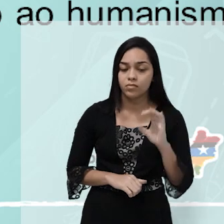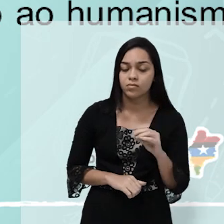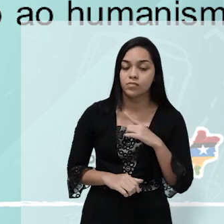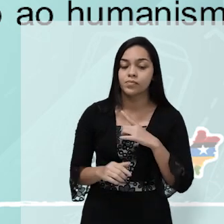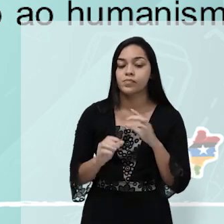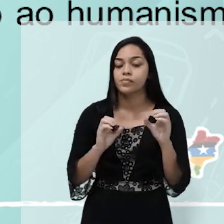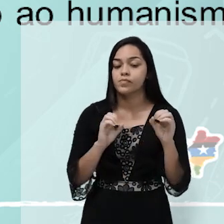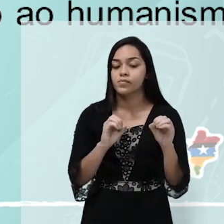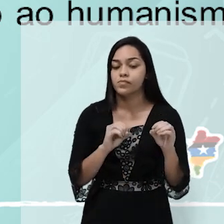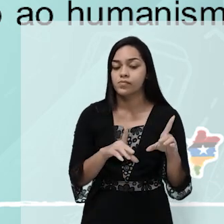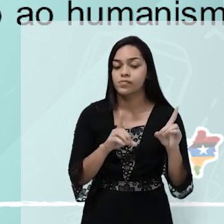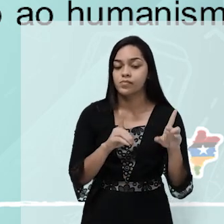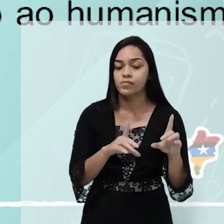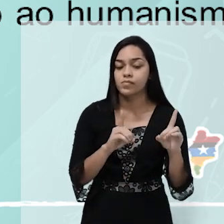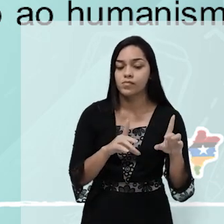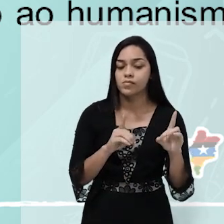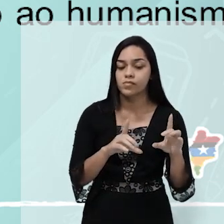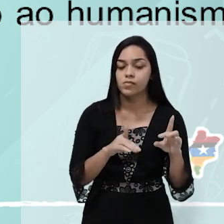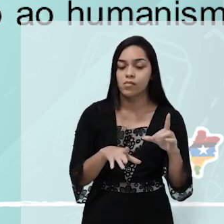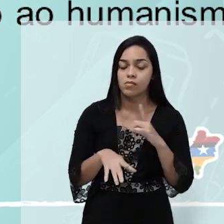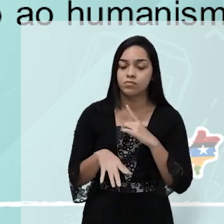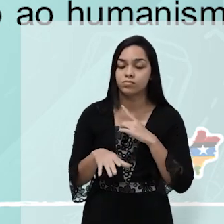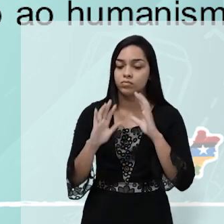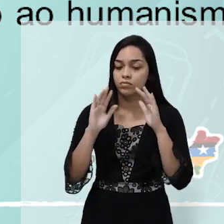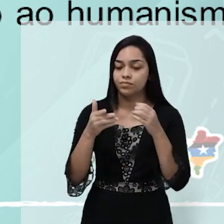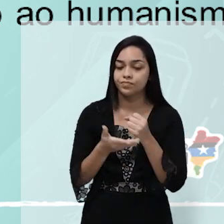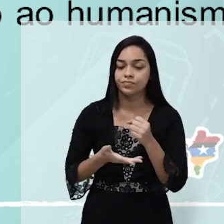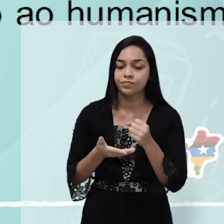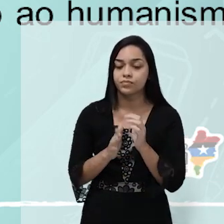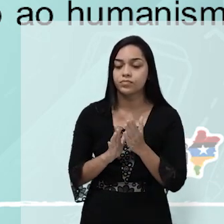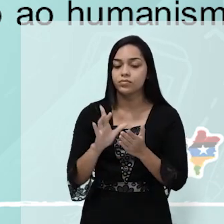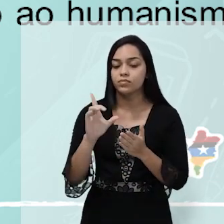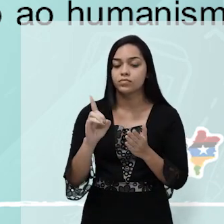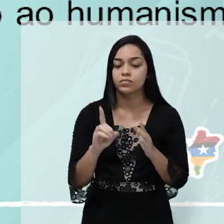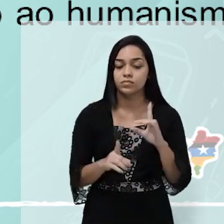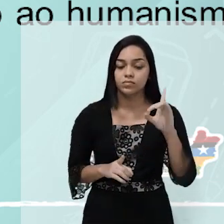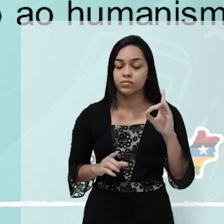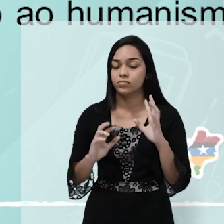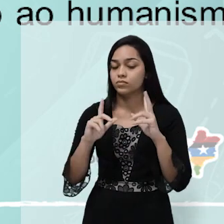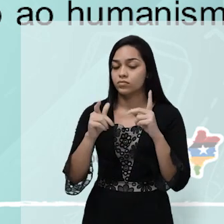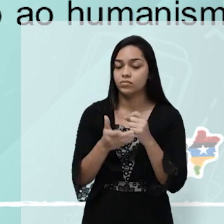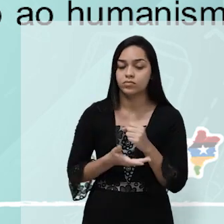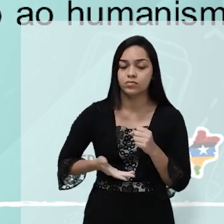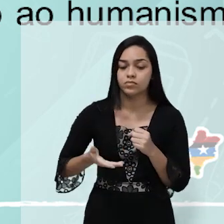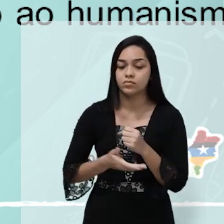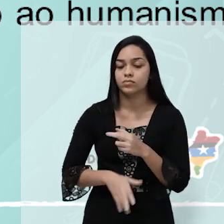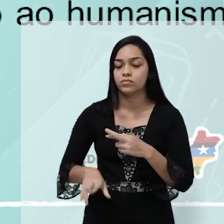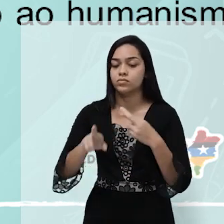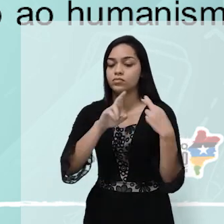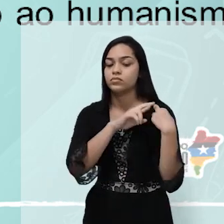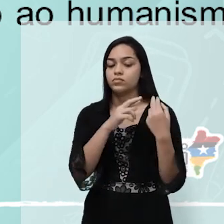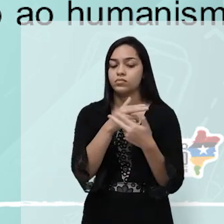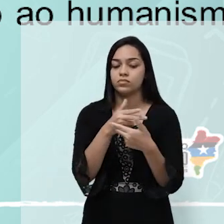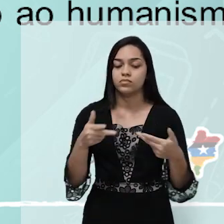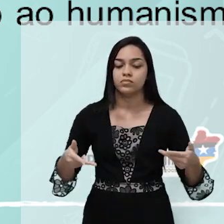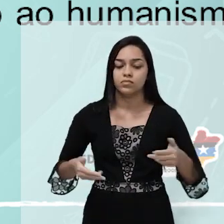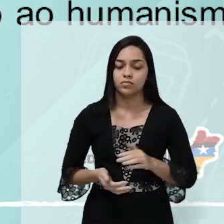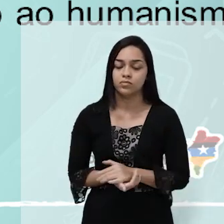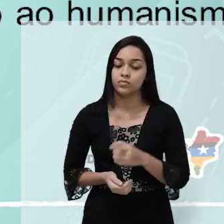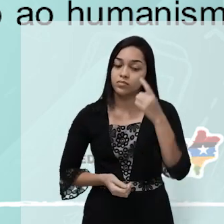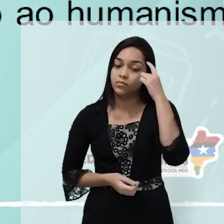uma doutrina baseada nos preceitos bíblicos, em que Deus seria o fundamento de tudo e responsável por todas as